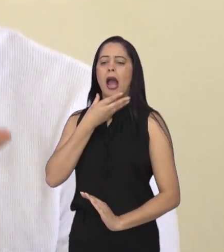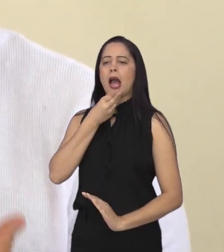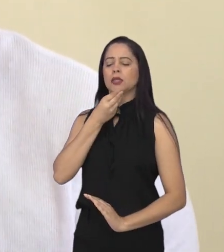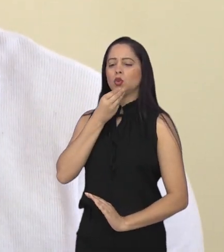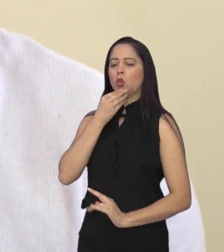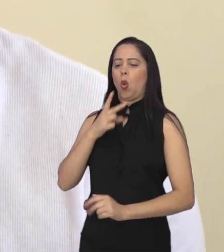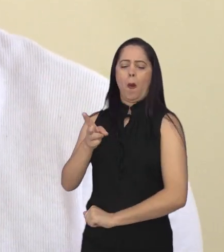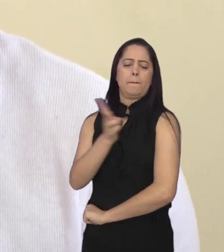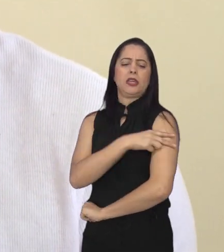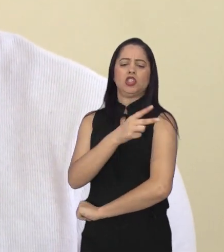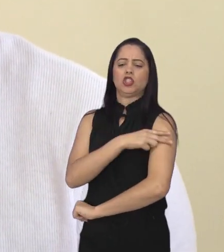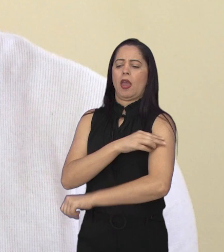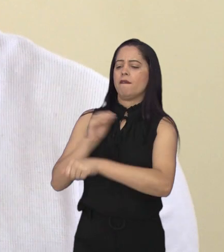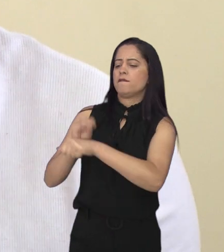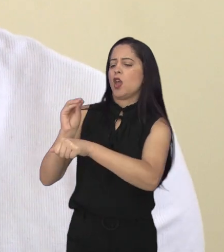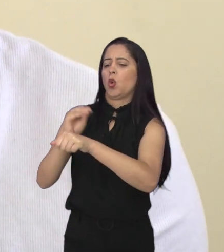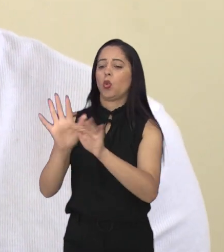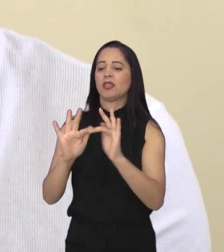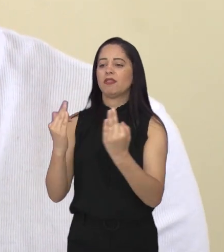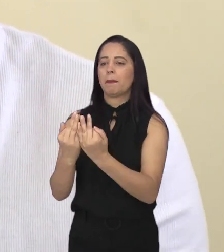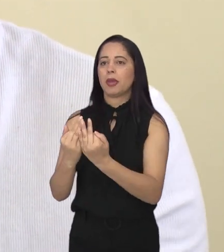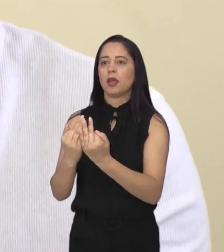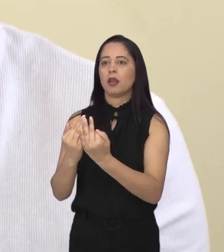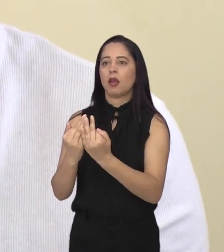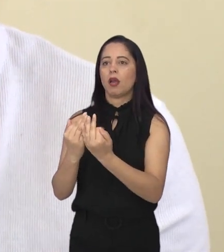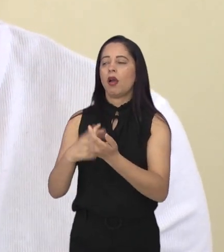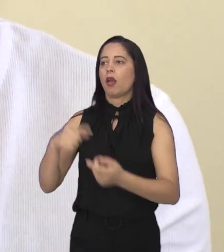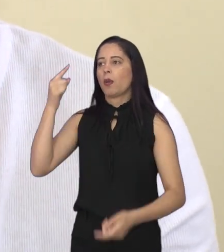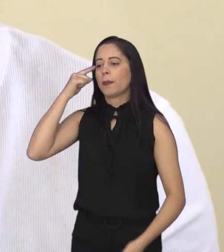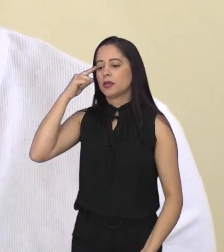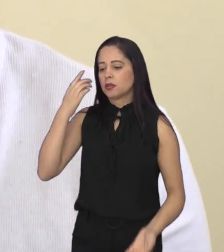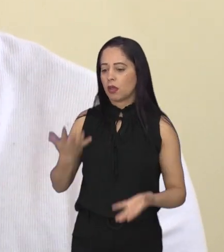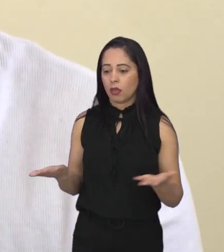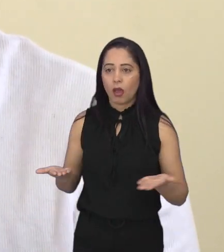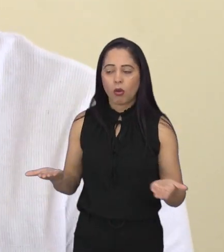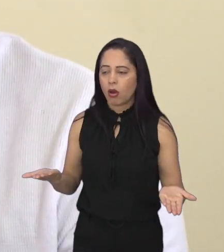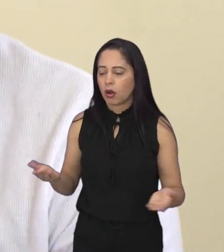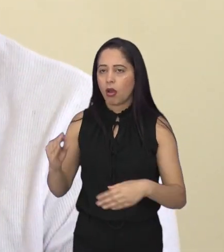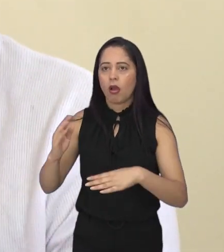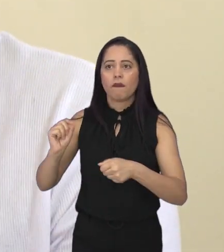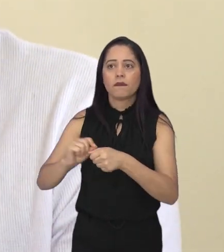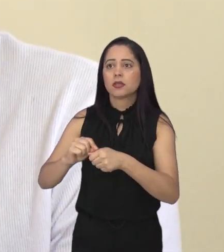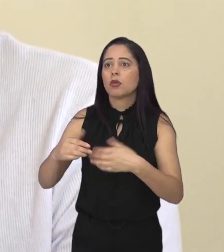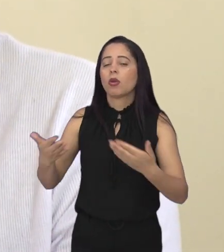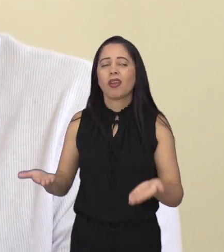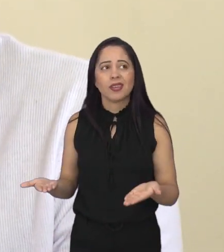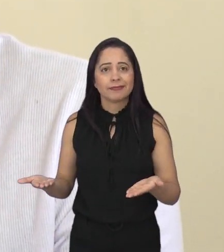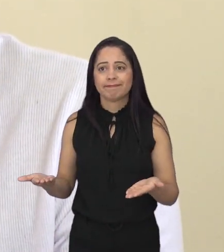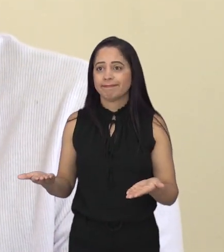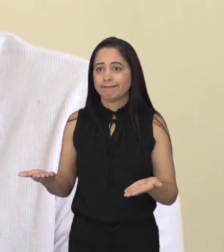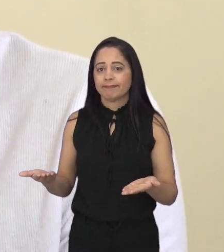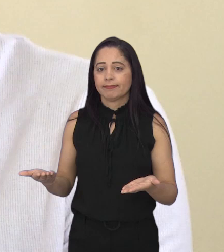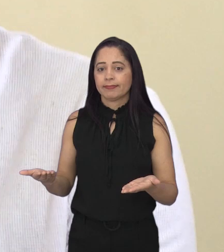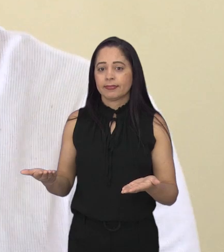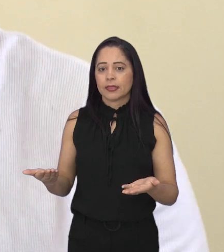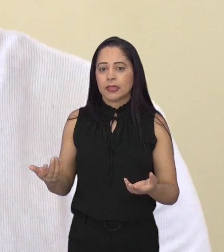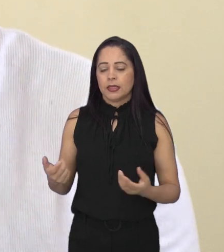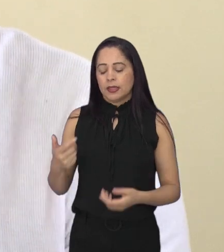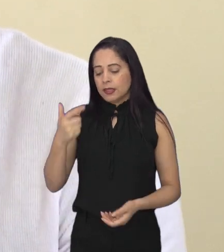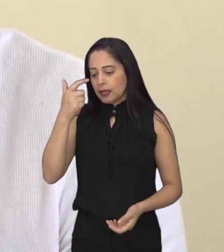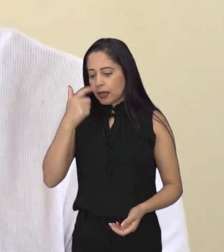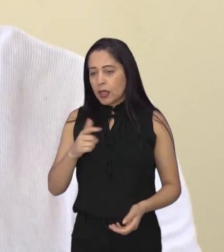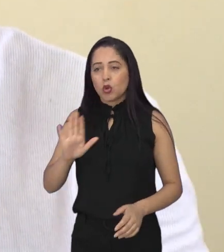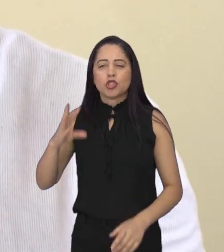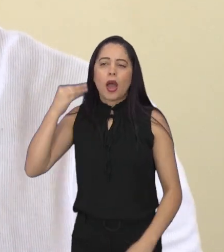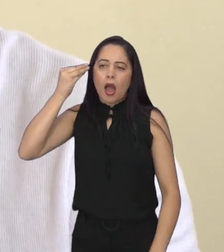casa, comecei a pensar: e agora? Qual que é o próximo passo? Não tinha próximo passo. Então eu sim, com